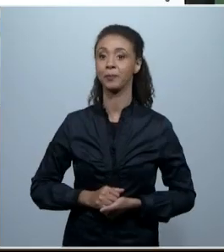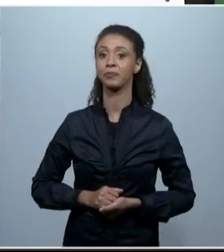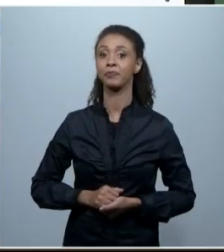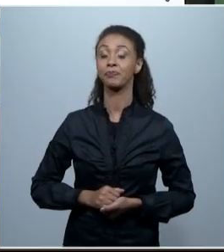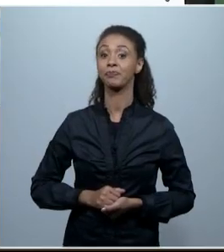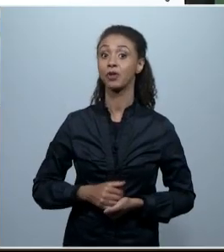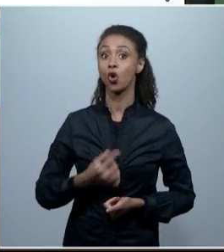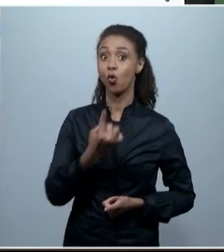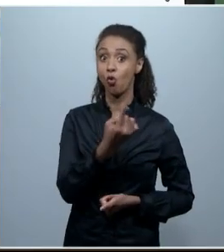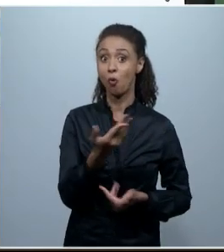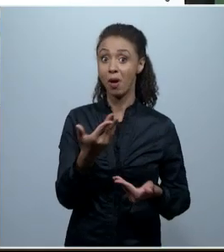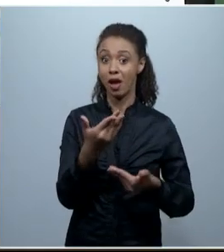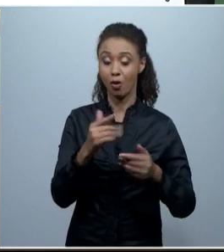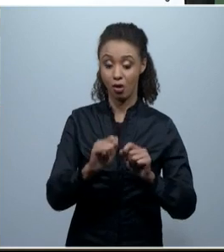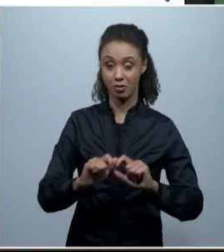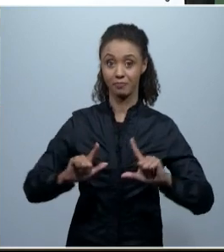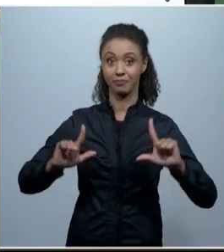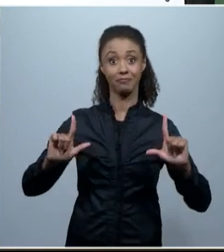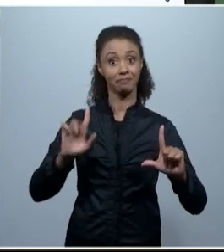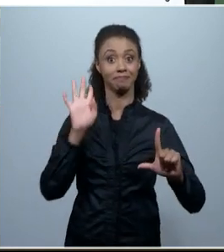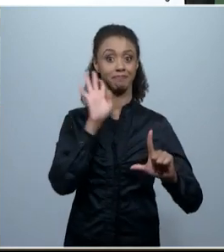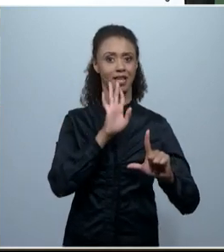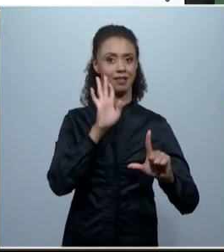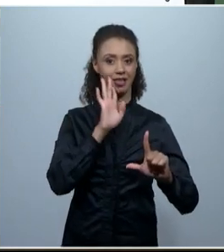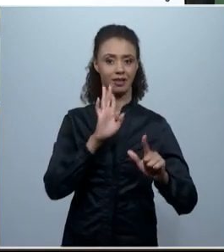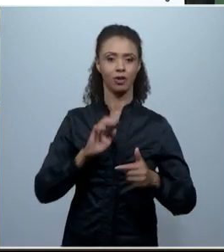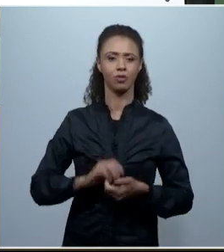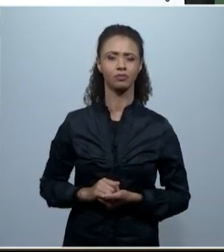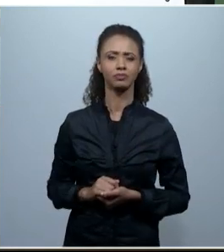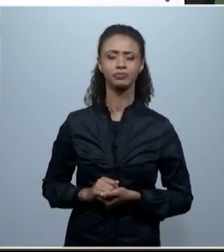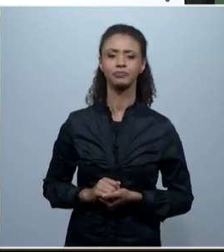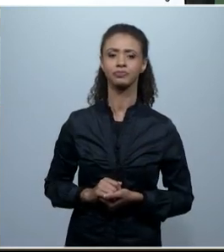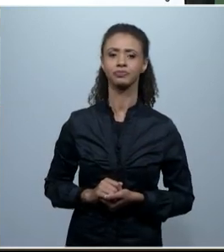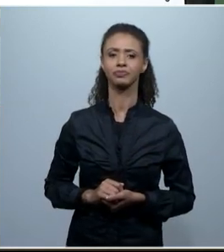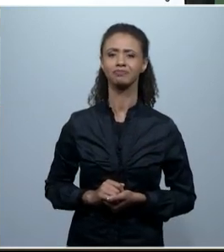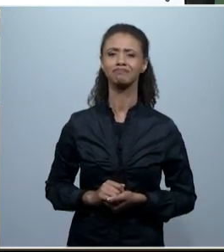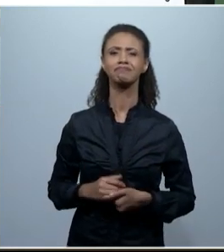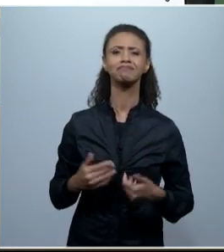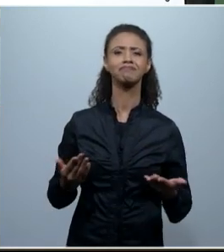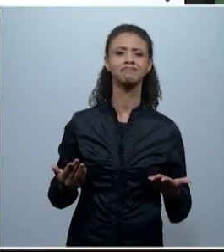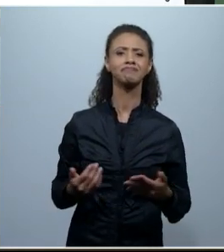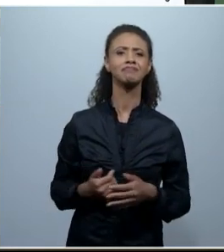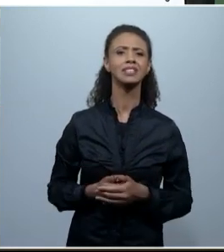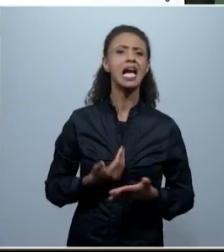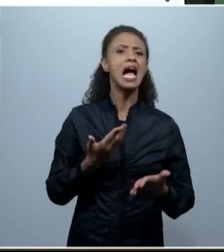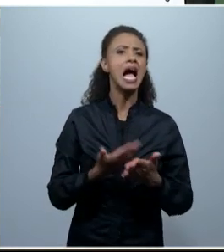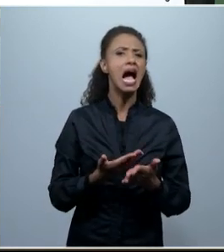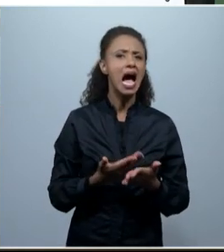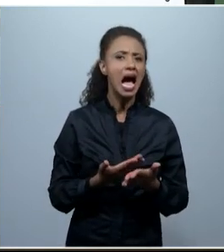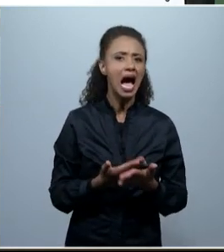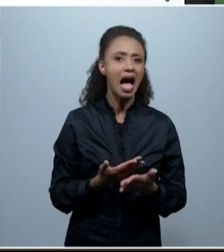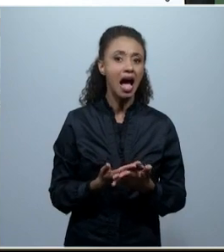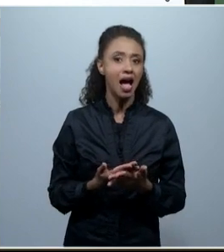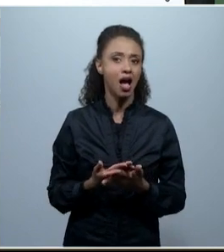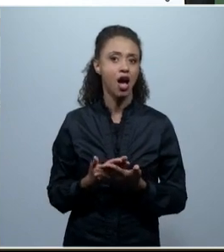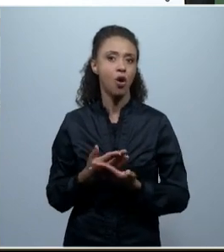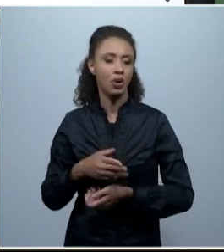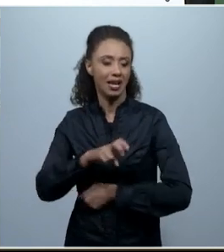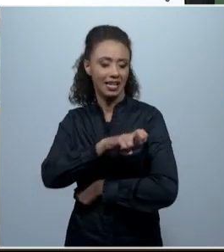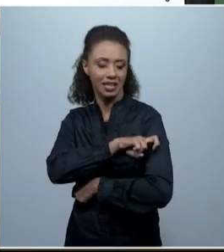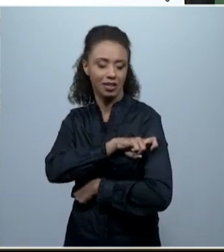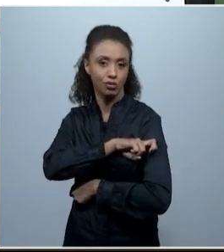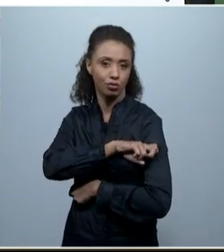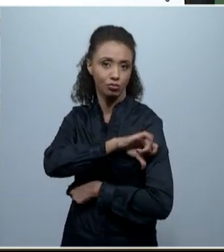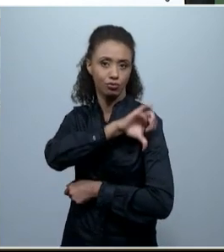que essa pergunta que apareceu a pergunta bem legal city que será que nas aulas há mais aplicadas para o fundamental 2 tem como usar a